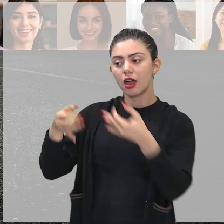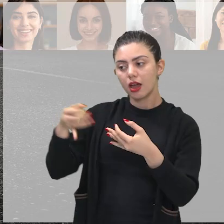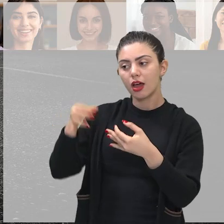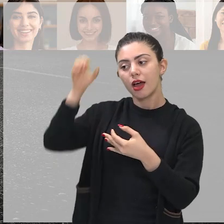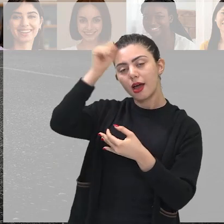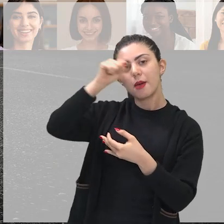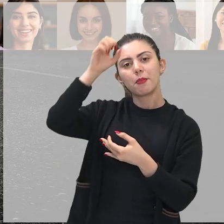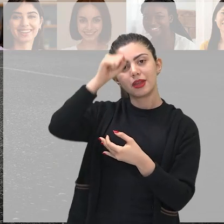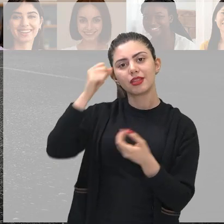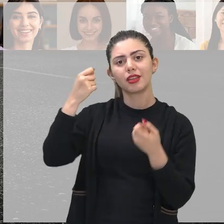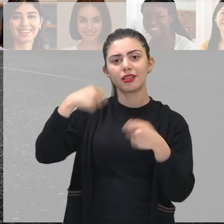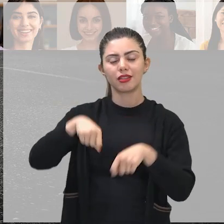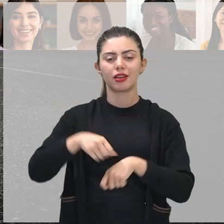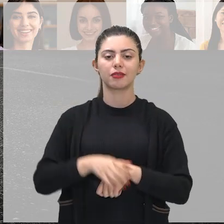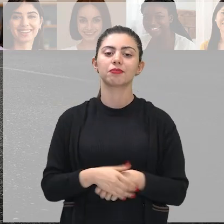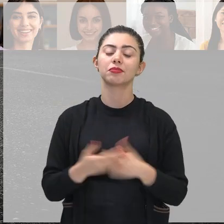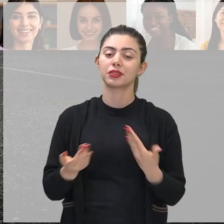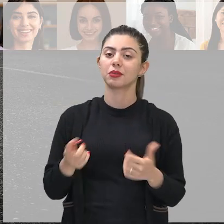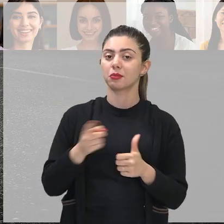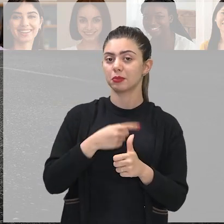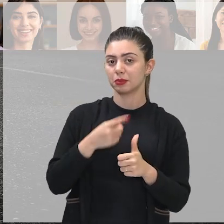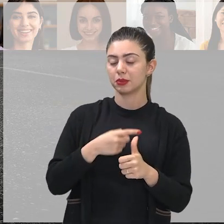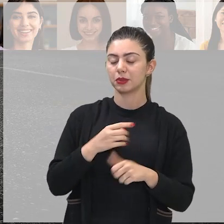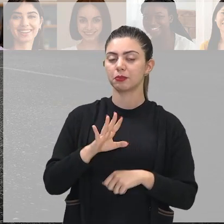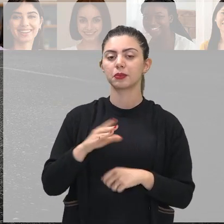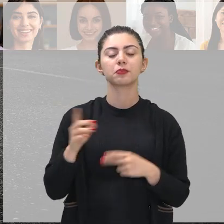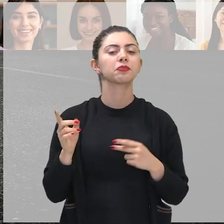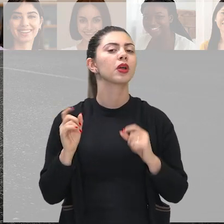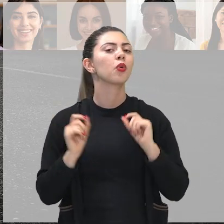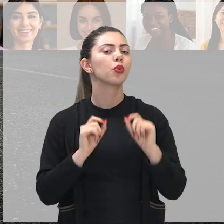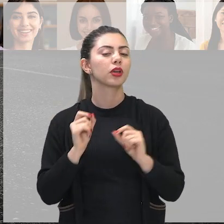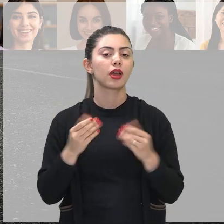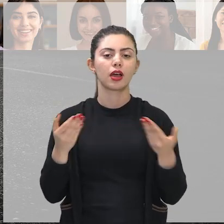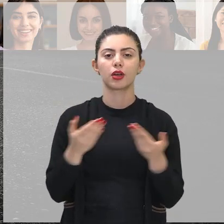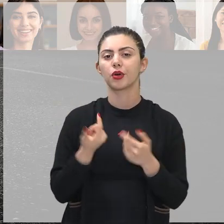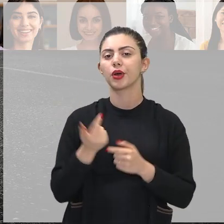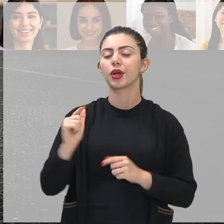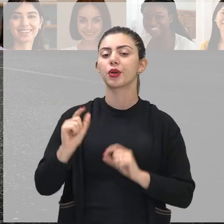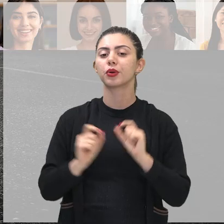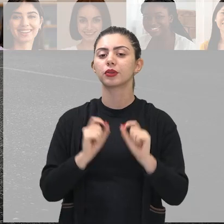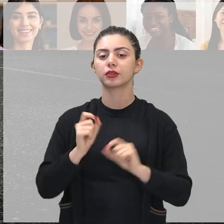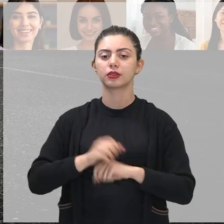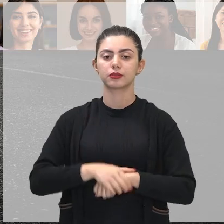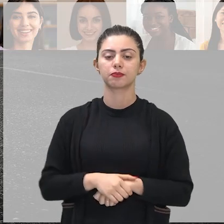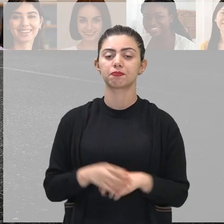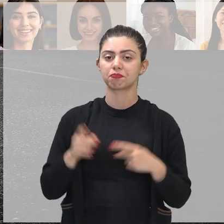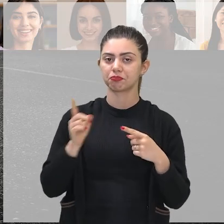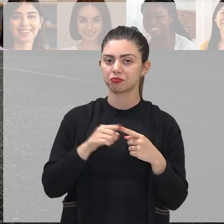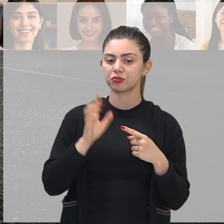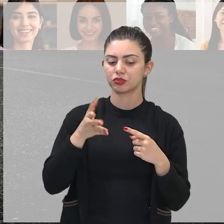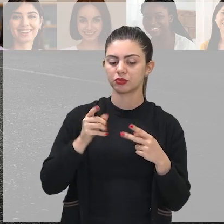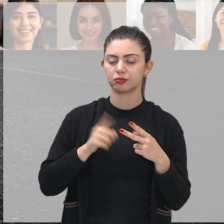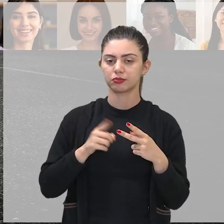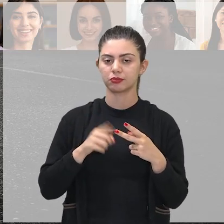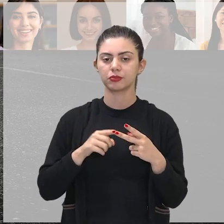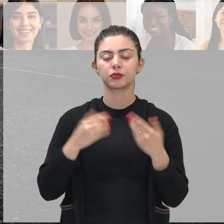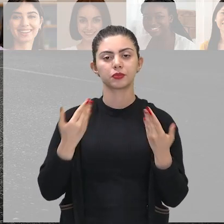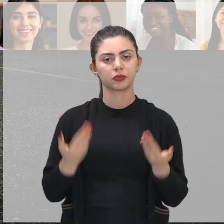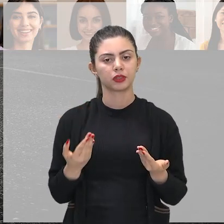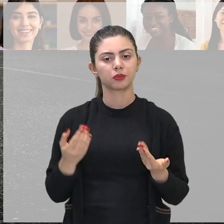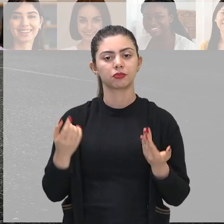gente. Tá? Esse é o primeiro ponto. O segundo ponto que eu quero colocar para você é que nesse